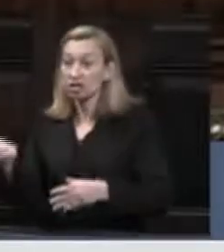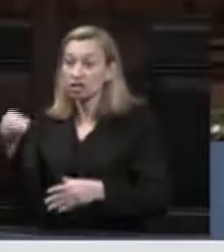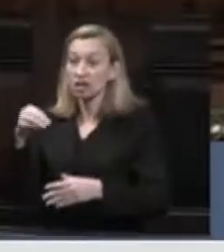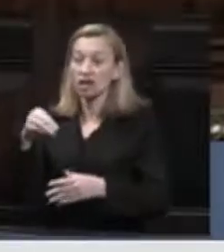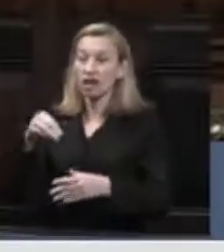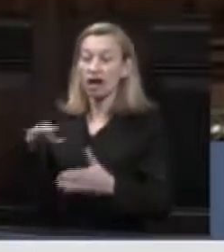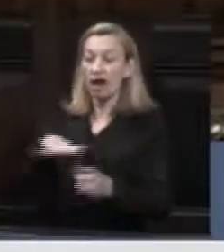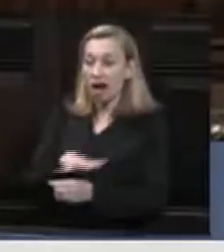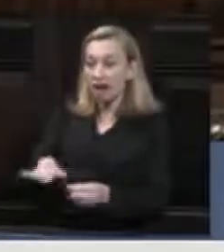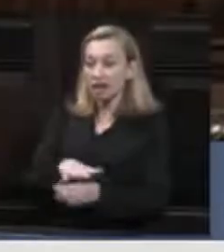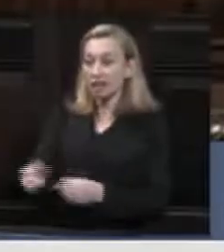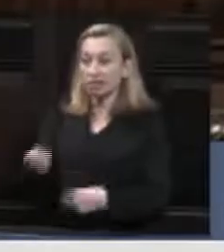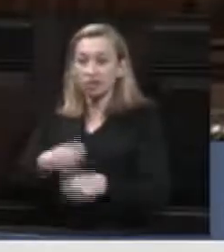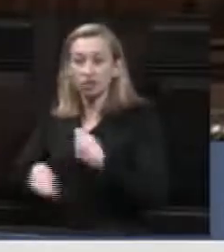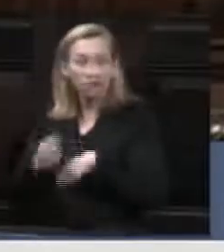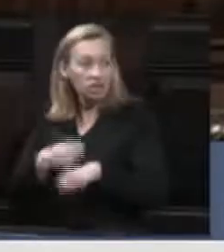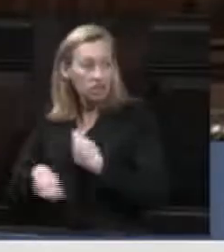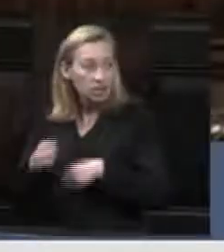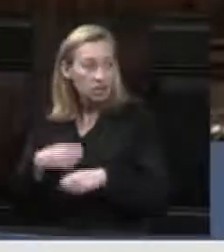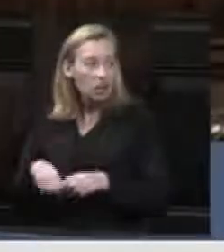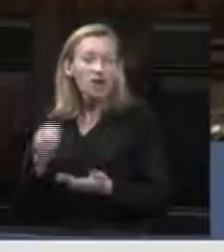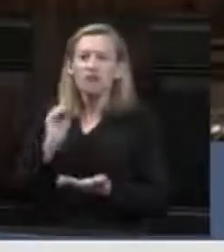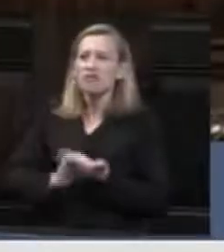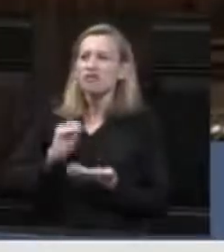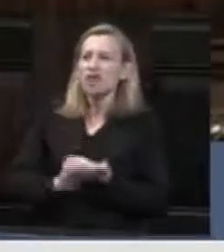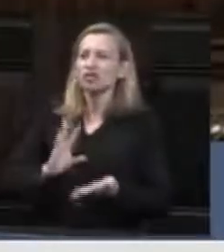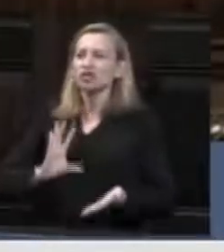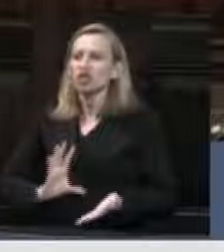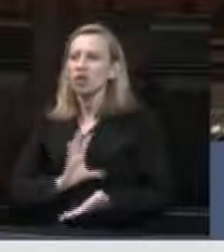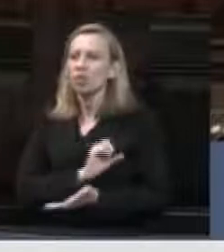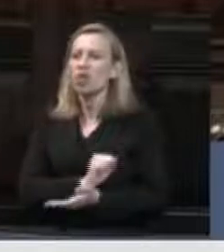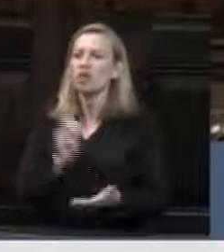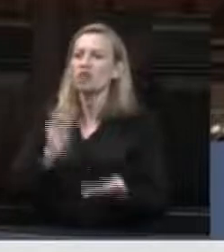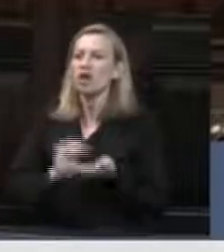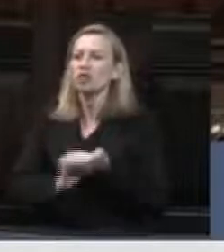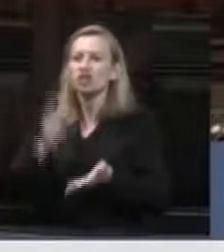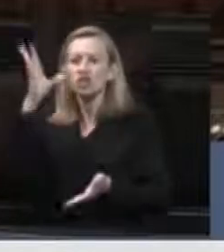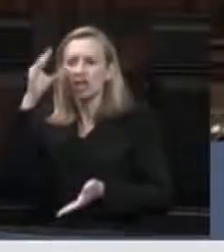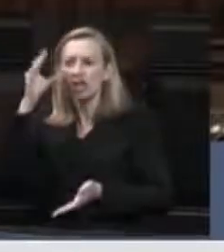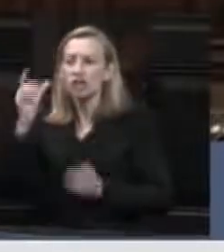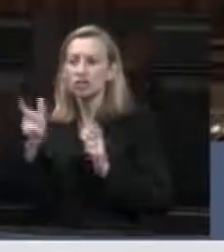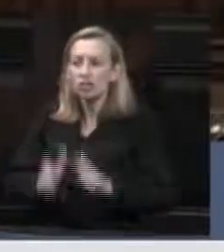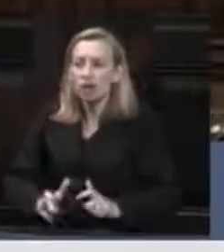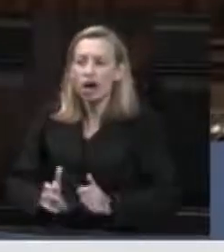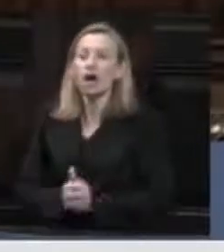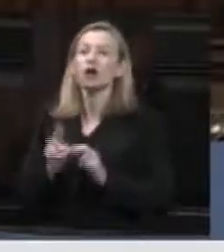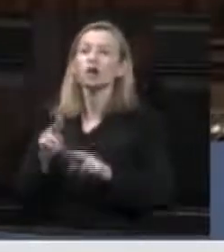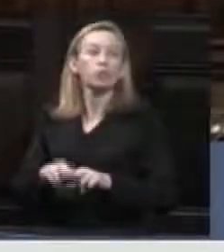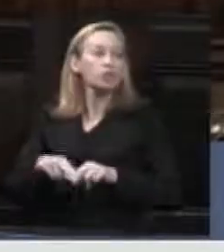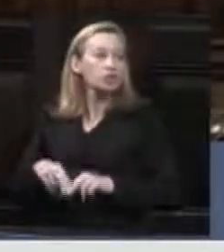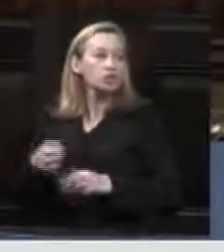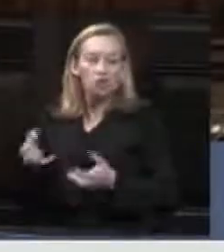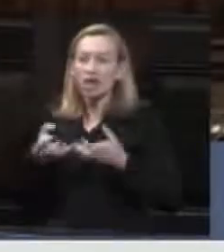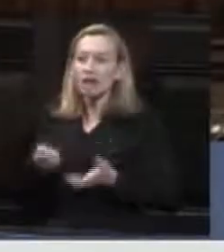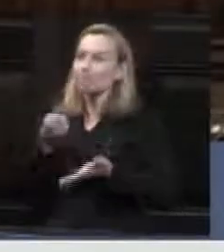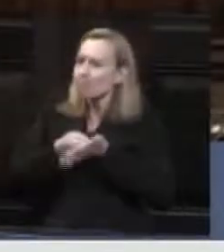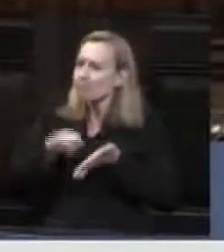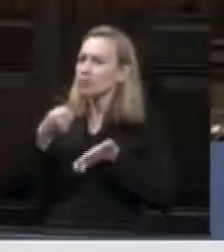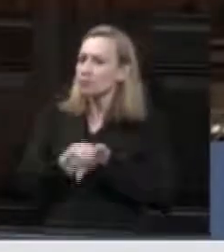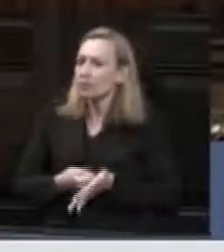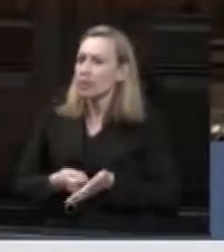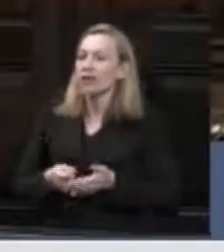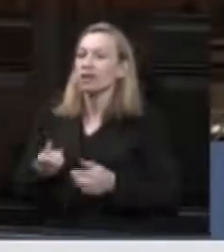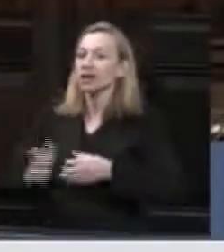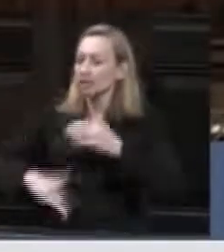é leniência, é falta de zelo, é desinteresse. Portanto, quero aqui insistir para que